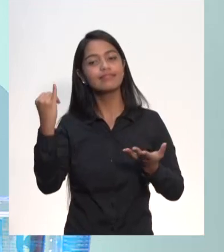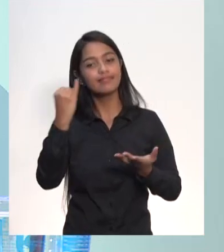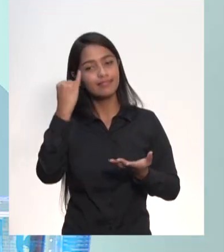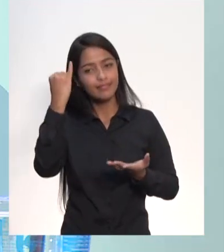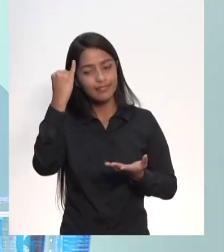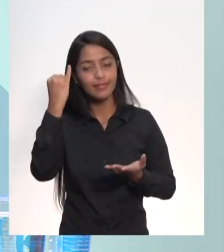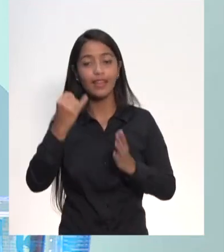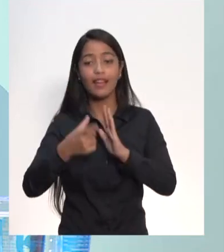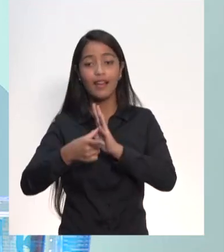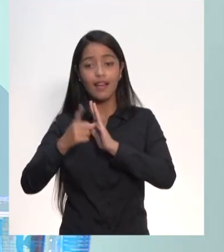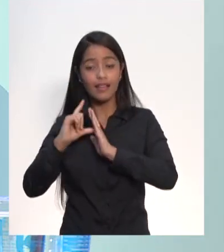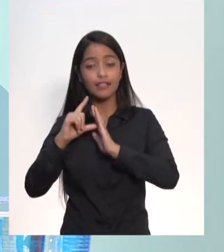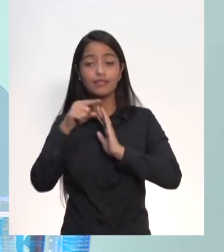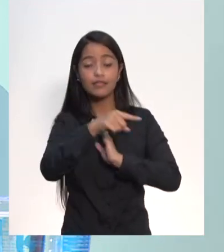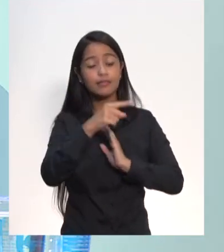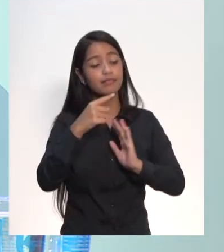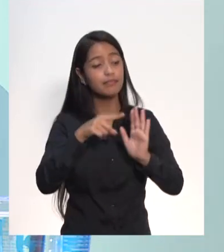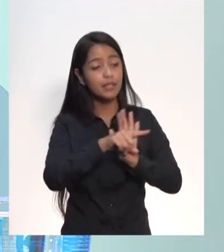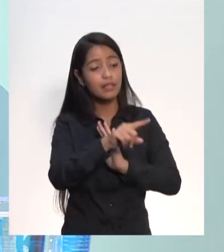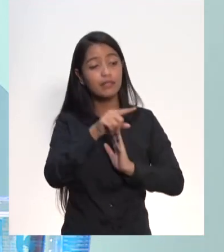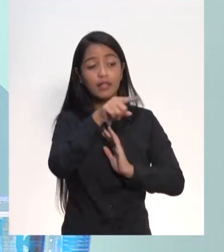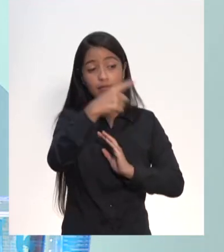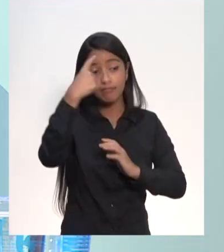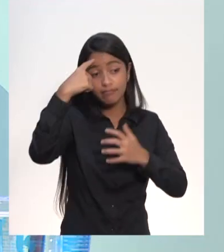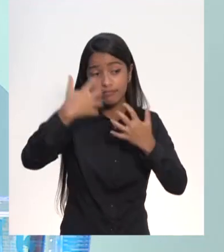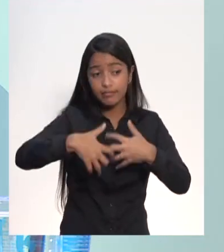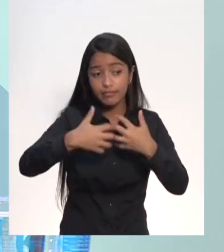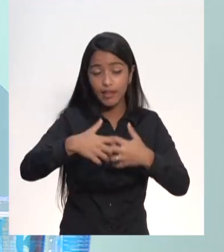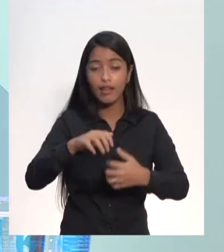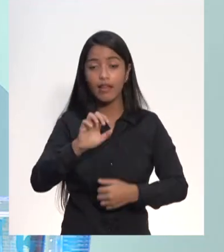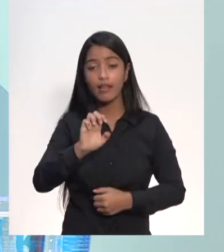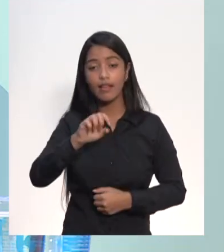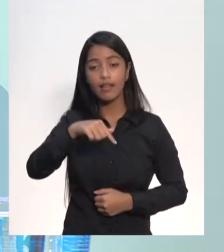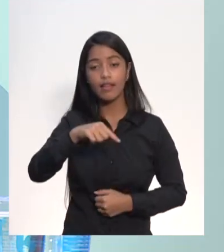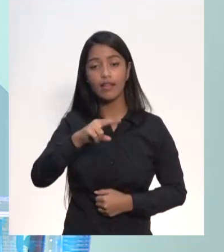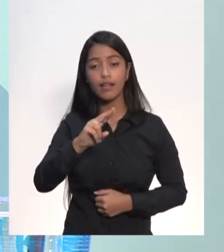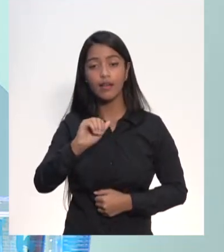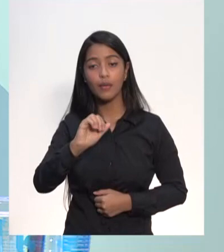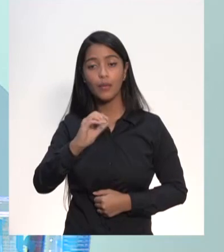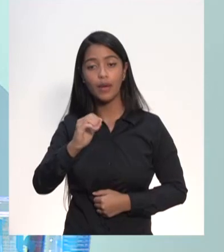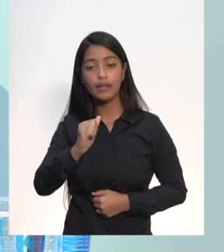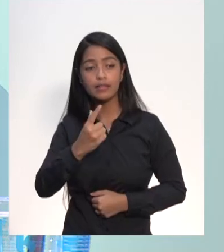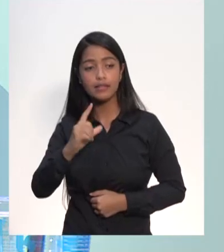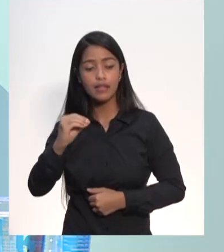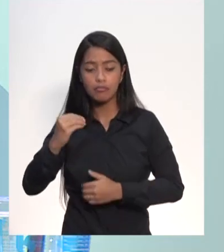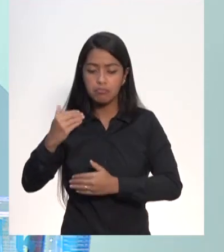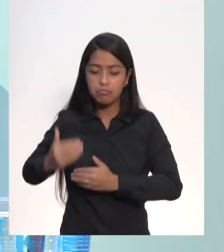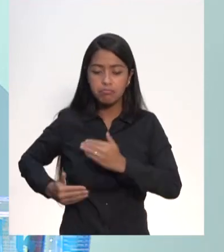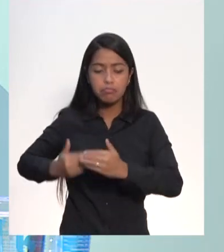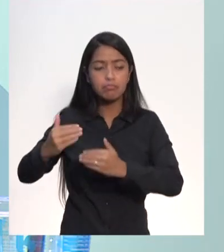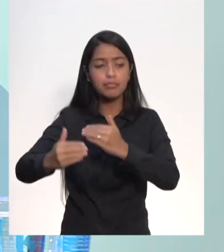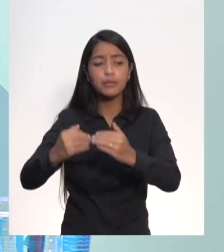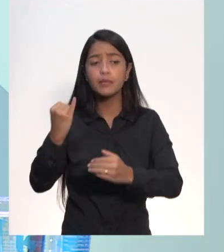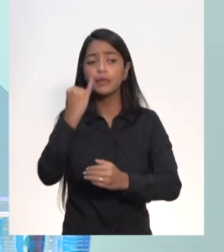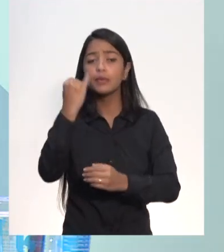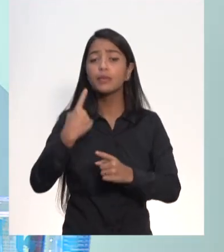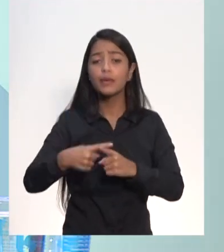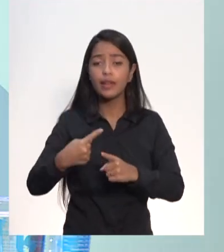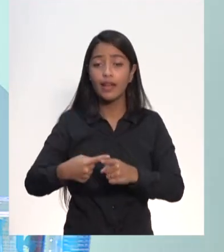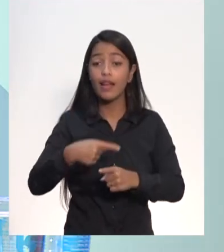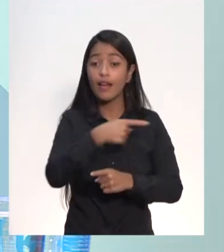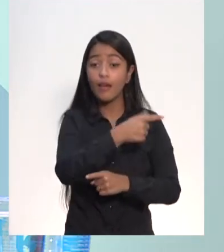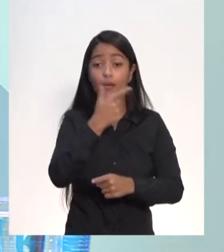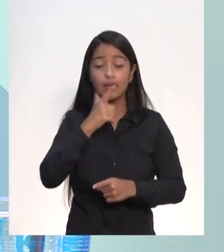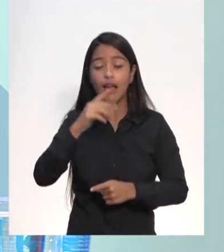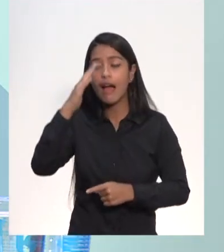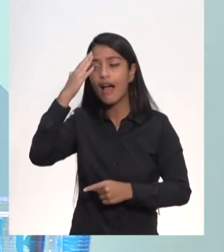ter uma equação? Por que é bom você ter algo sistematizado e organizado? Para que aquela equação ela tenha um significado para ele também, né? E não